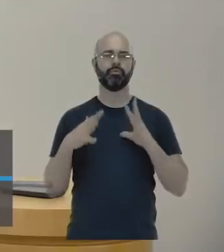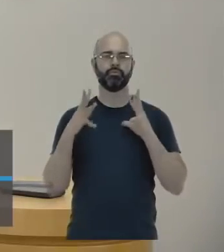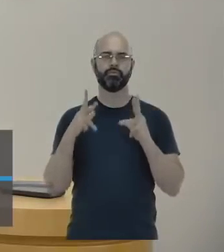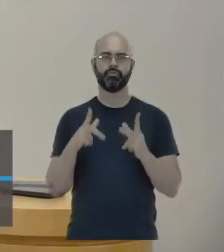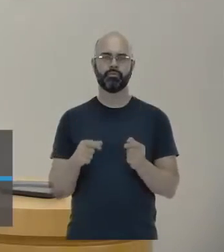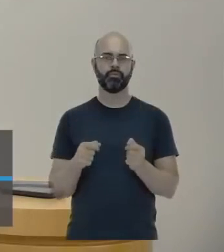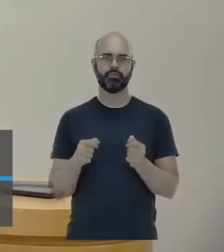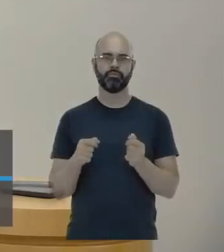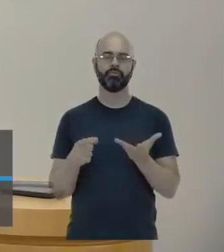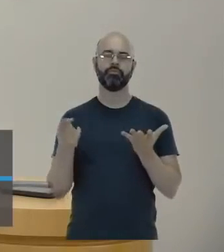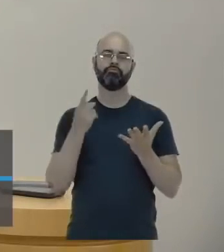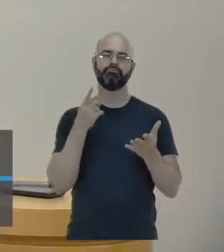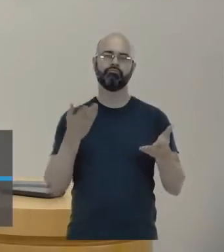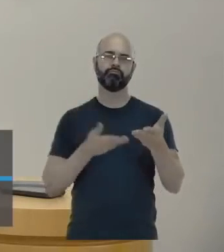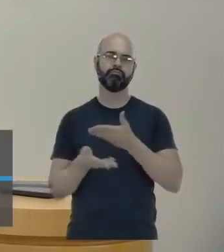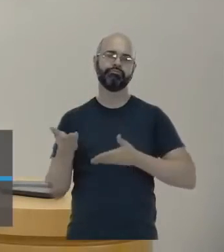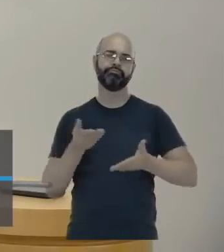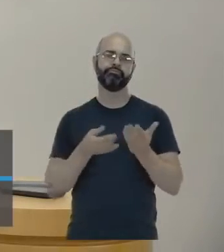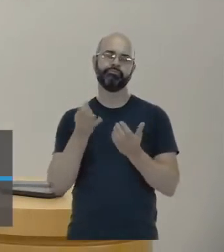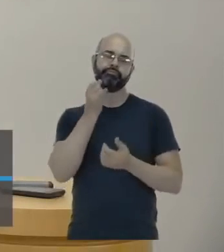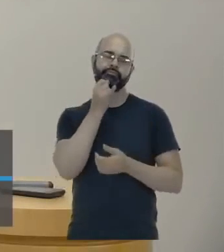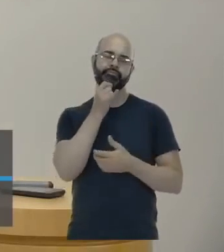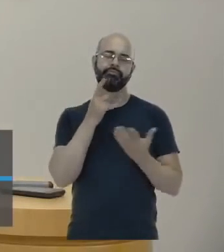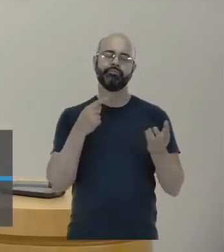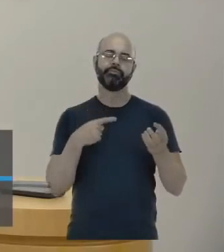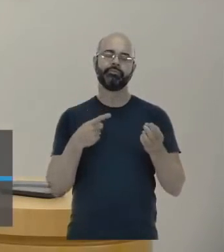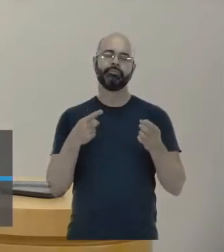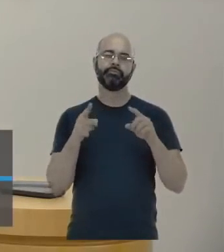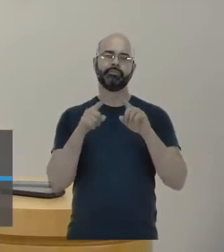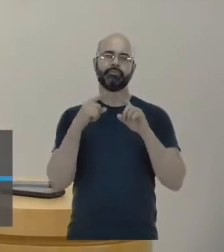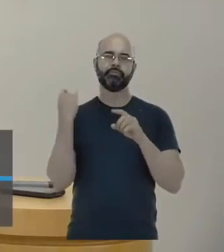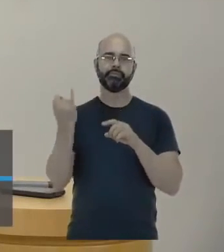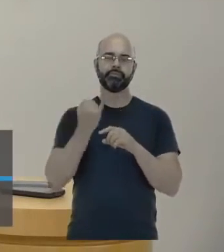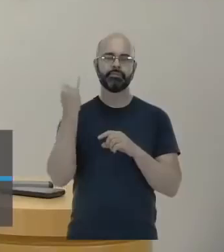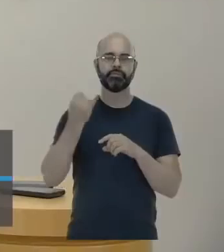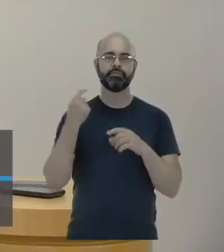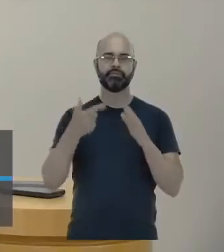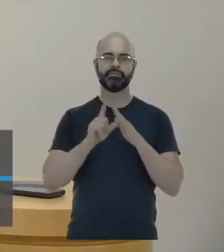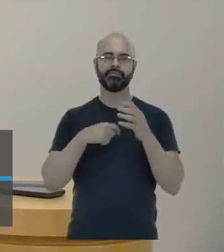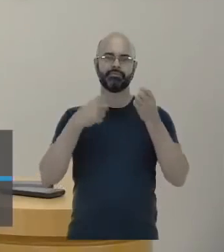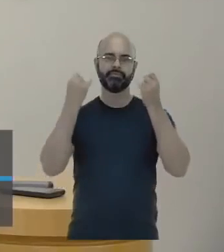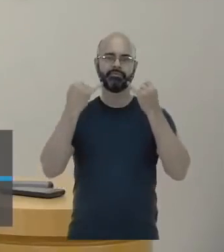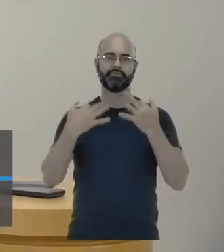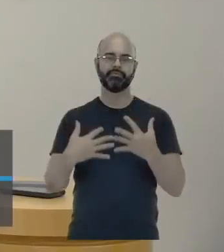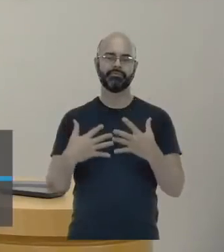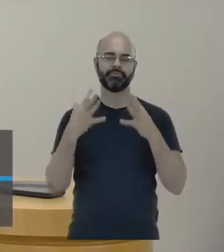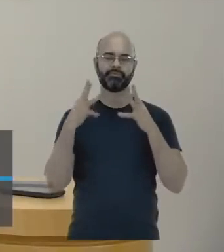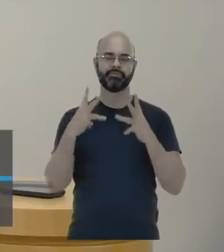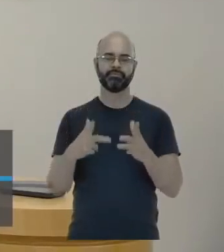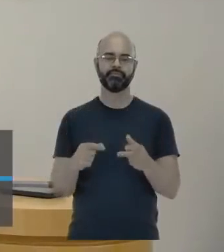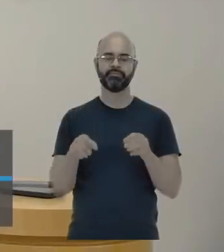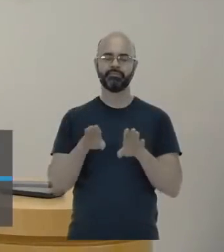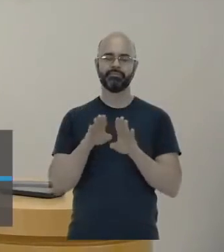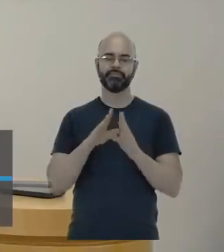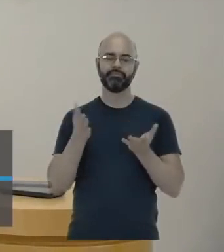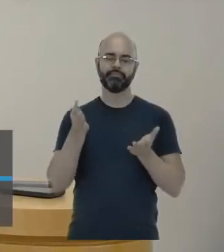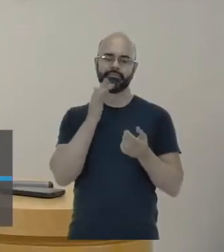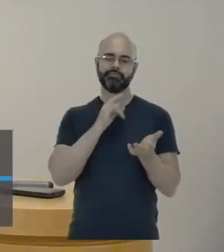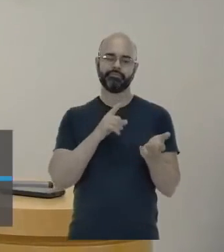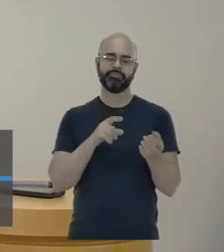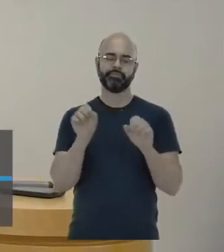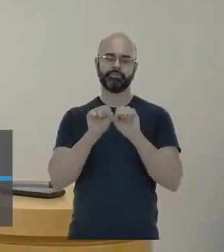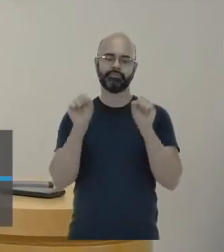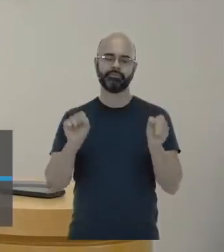de ver que o sistema circulatório tem um papel importante nesse processo, mas todos os outros, se a gente for pensar no sistema nervoso, etc., também terão,